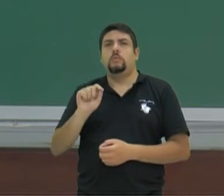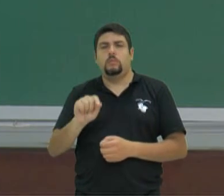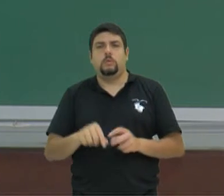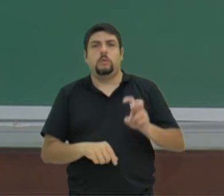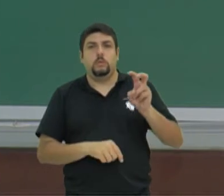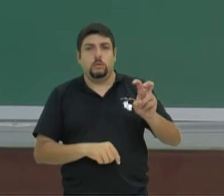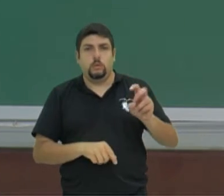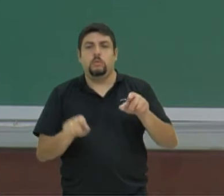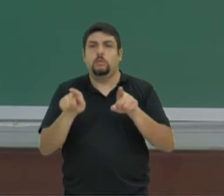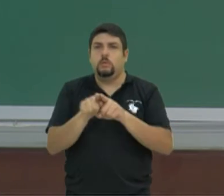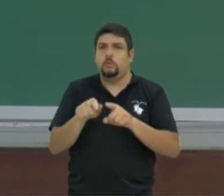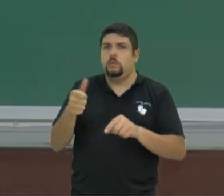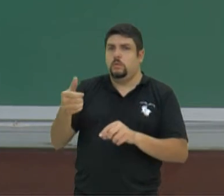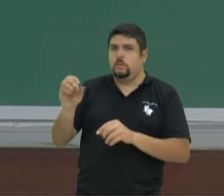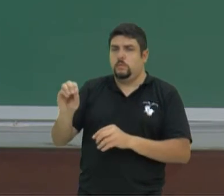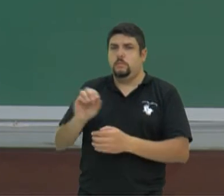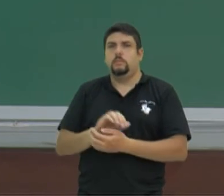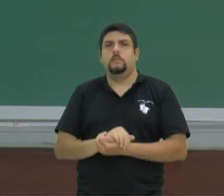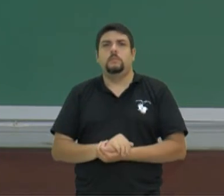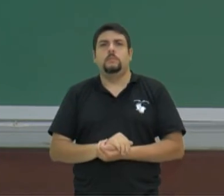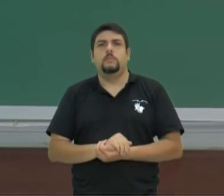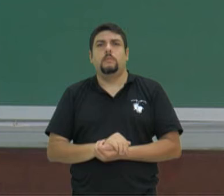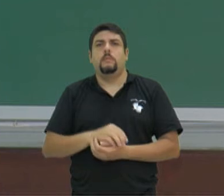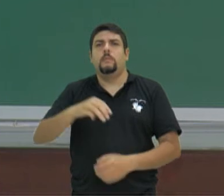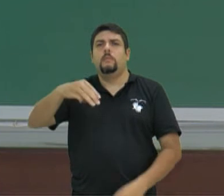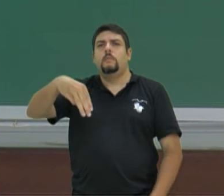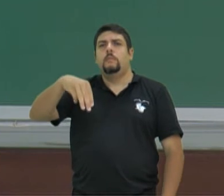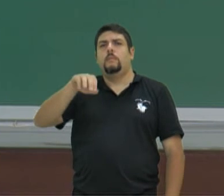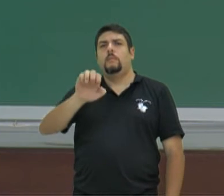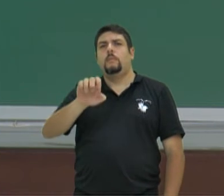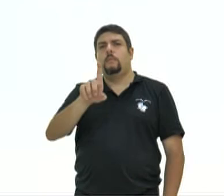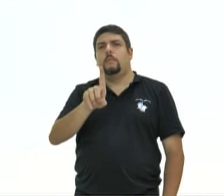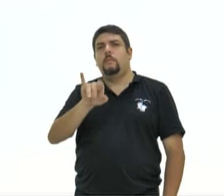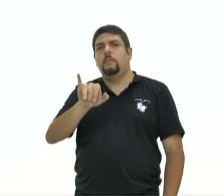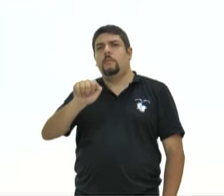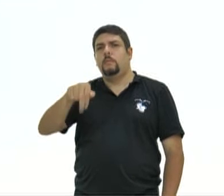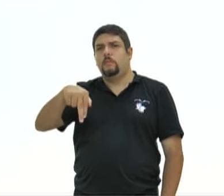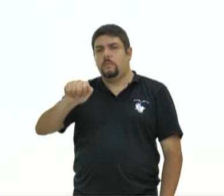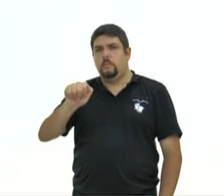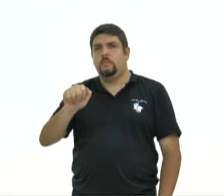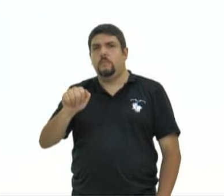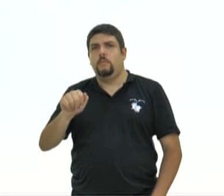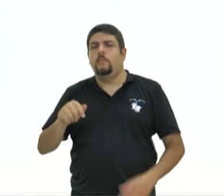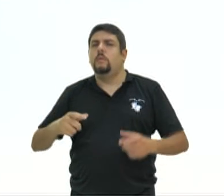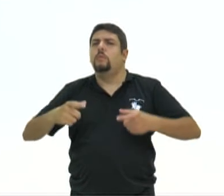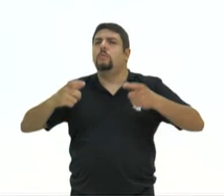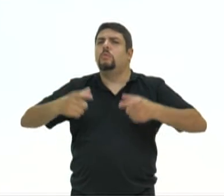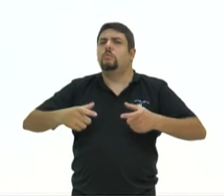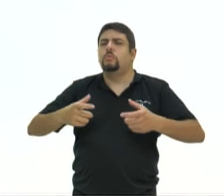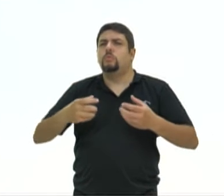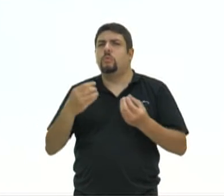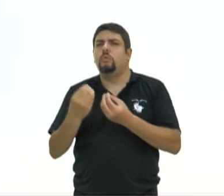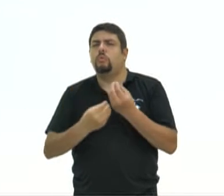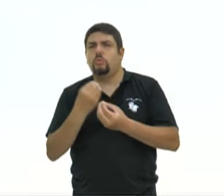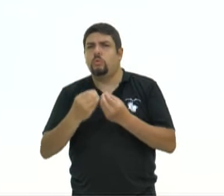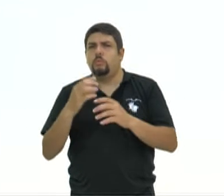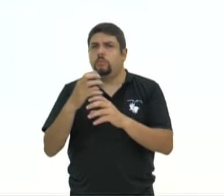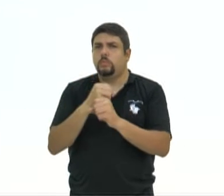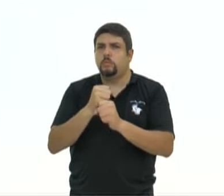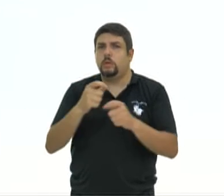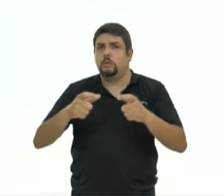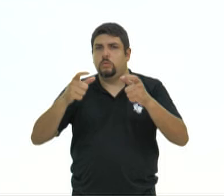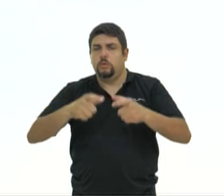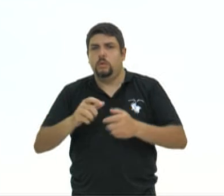Ok? E a mediana? Como é que eu calculo? Não calculo a mediana, calculo a posição da mediana. Eu tenho 30 termos, porque são